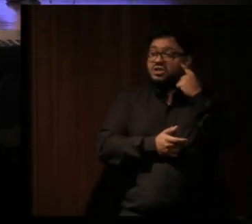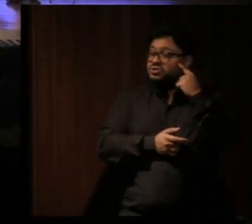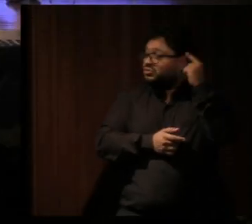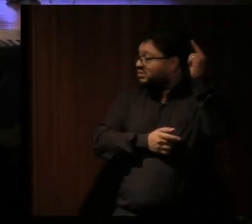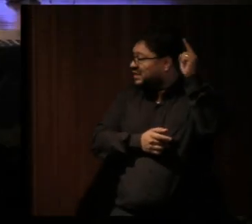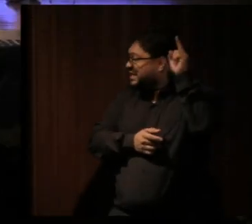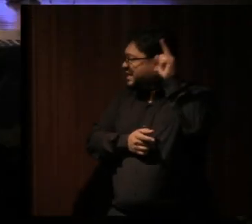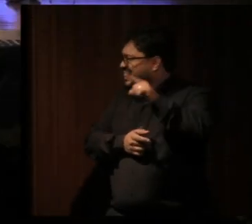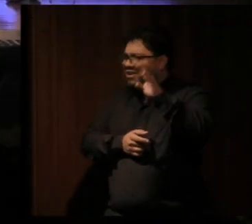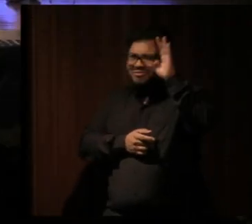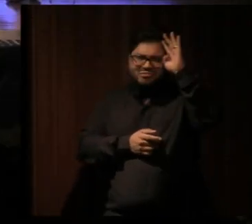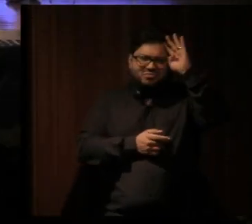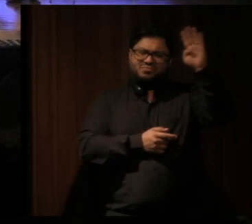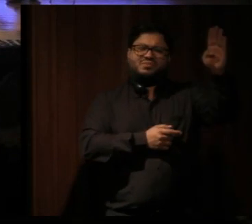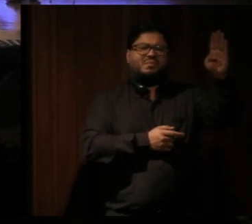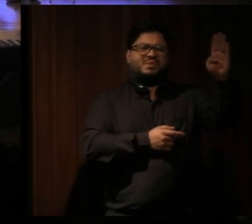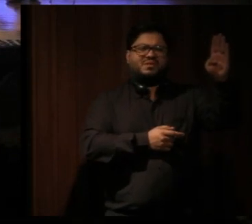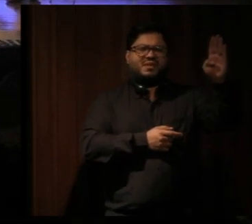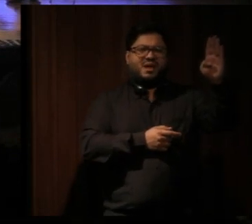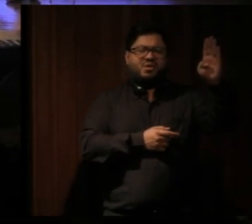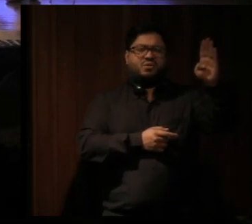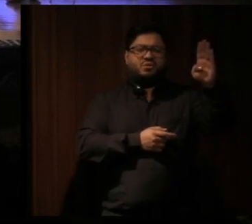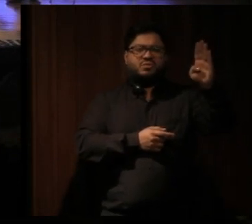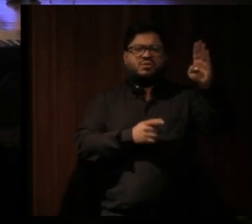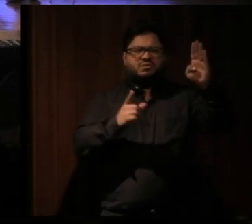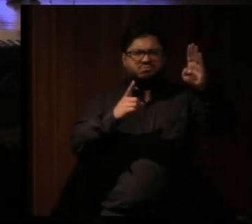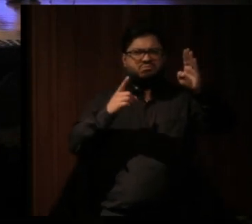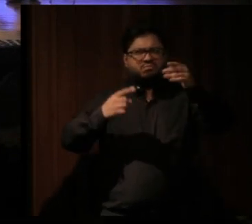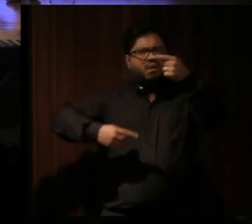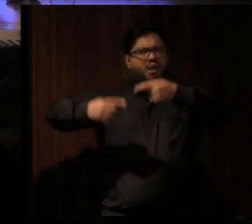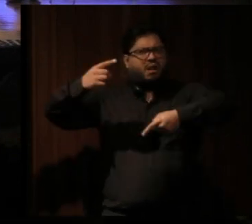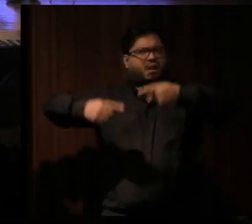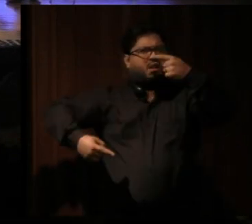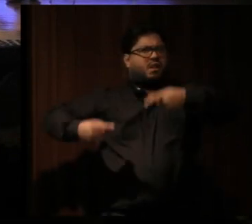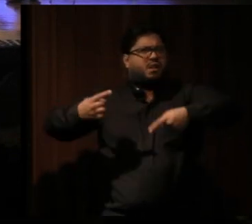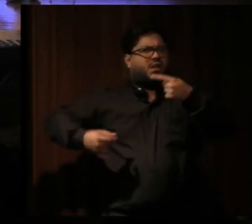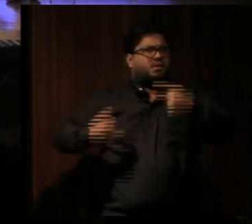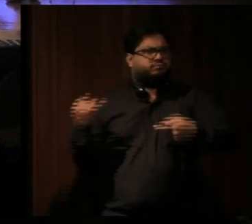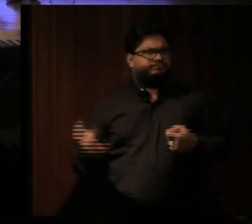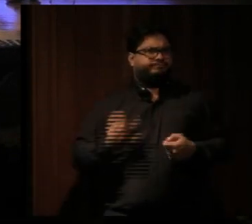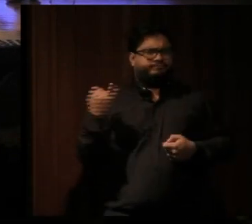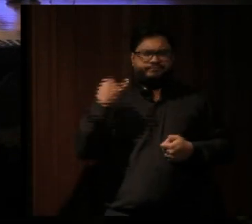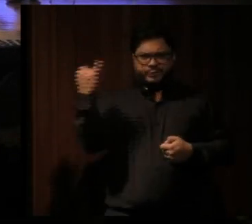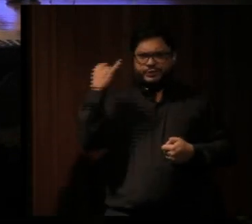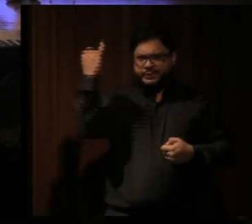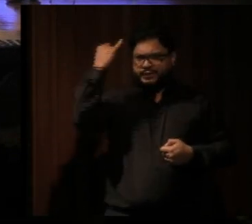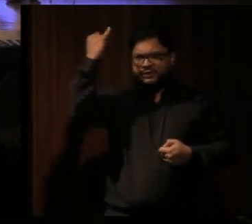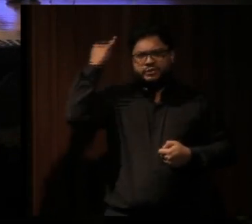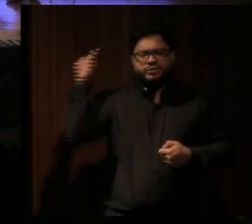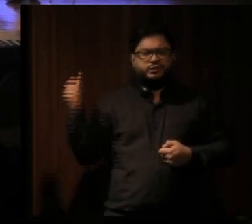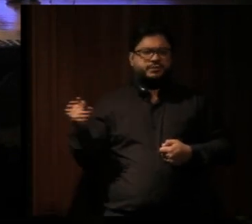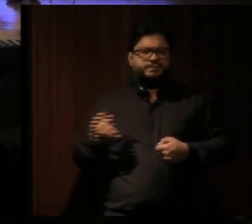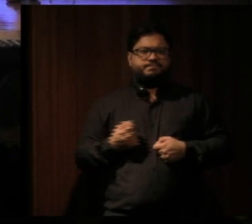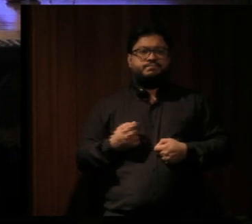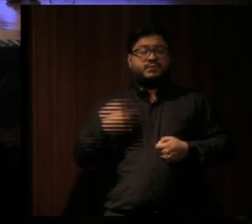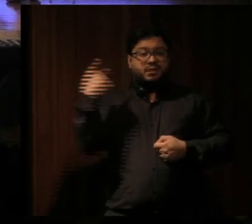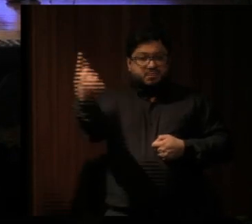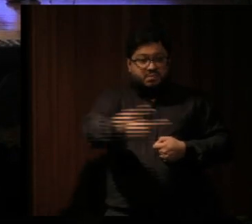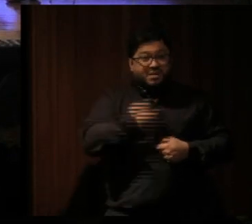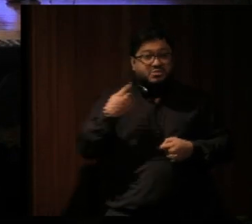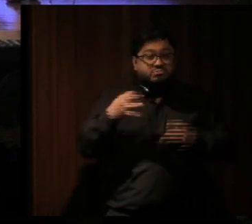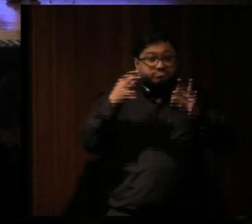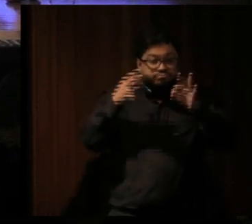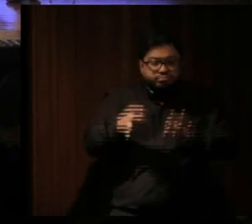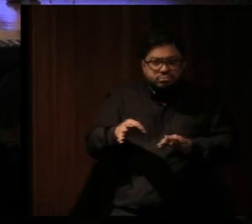fundamental assim eh vir com essa discussão pra gente é efetivamente